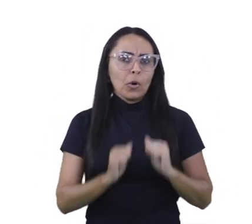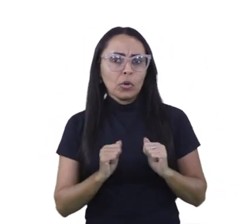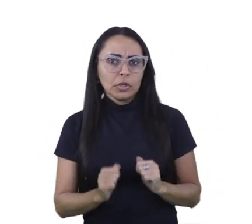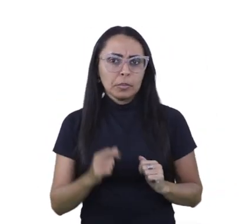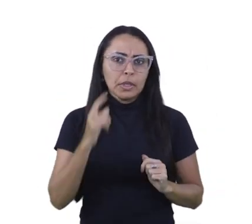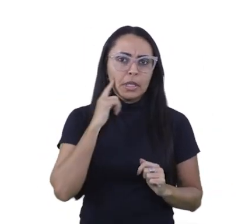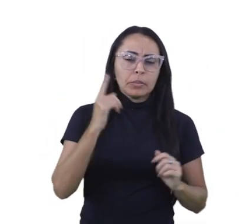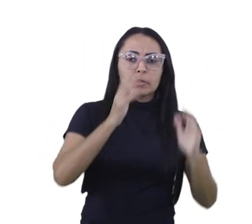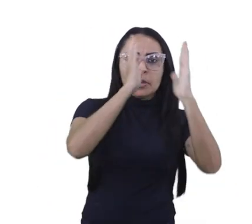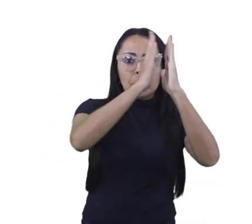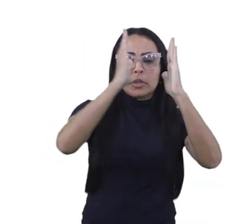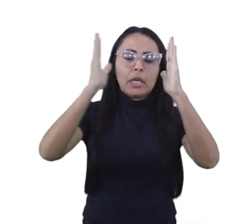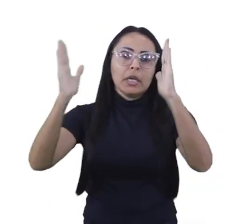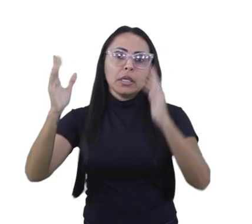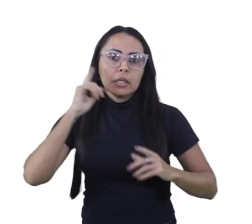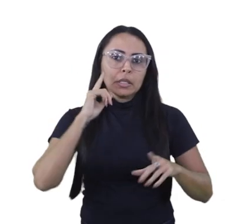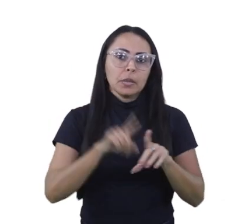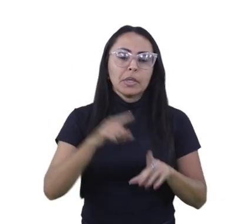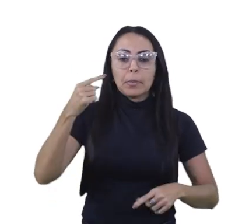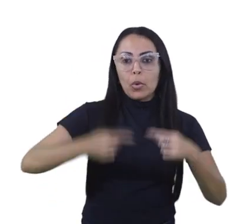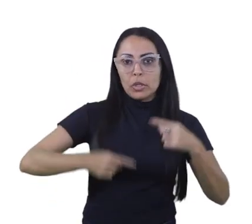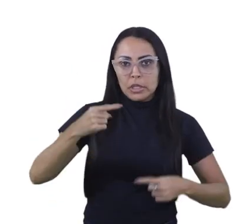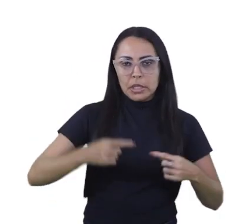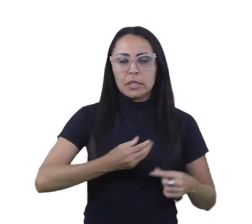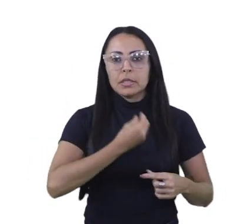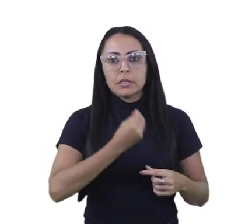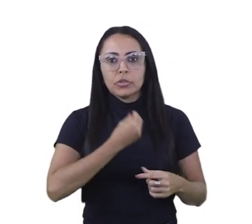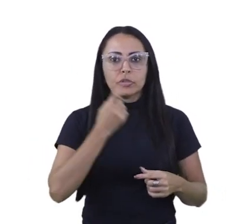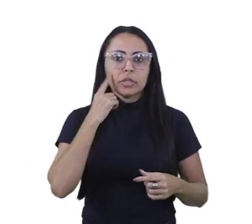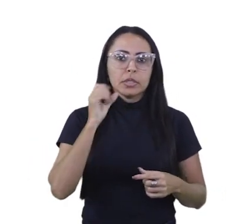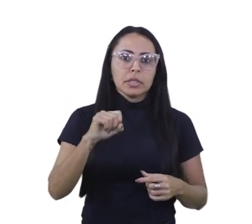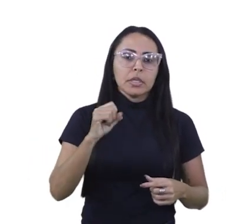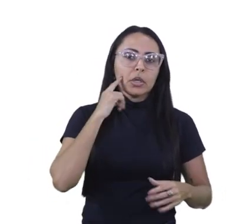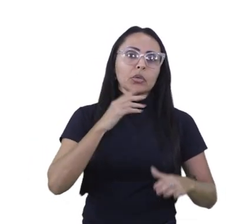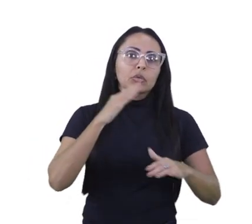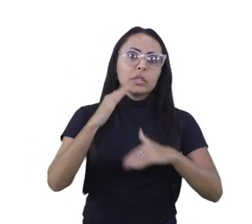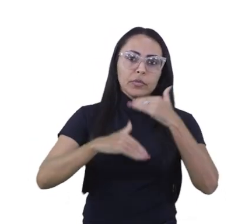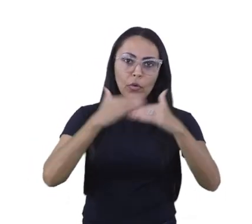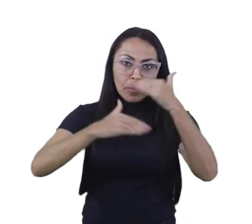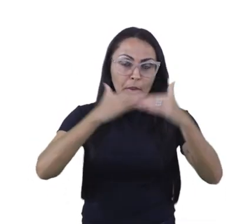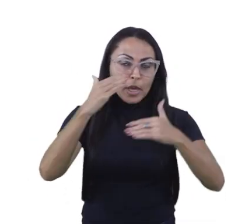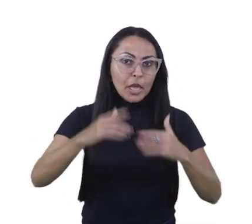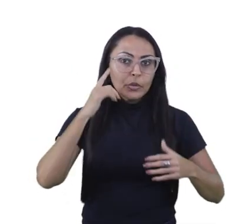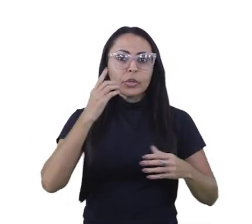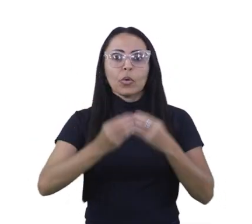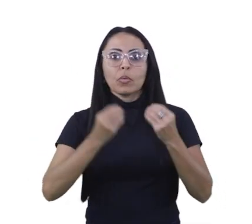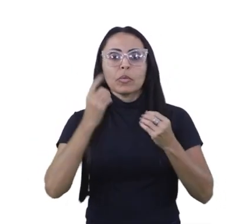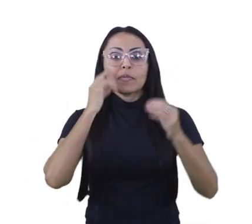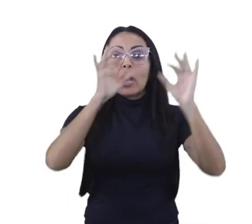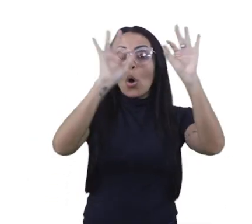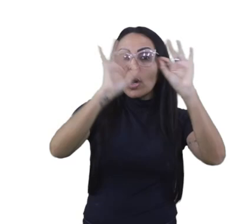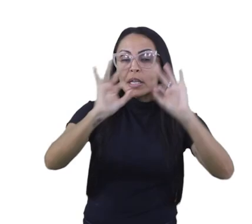da biblioteca, da necessidade da biblioteca, da política que existe lá, né, de desenvolvimento das coleções, de como se vai